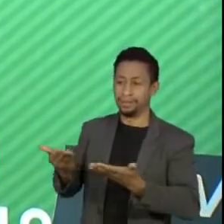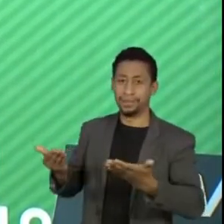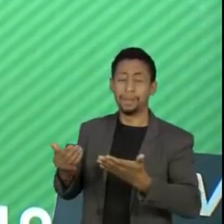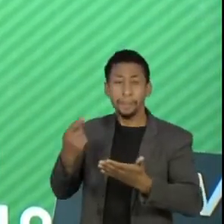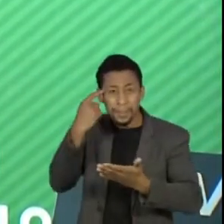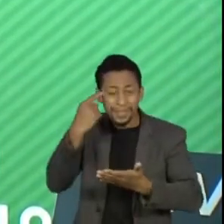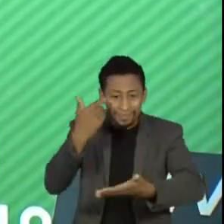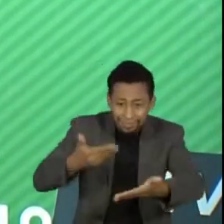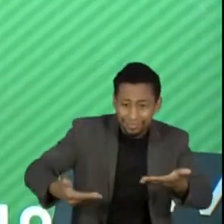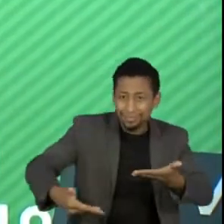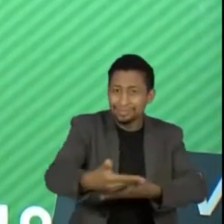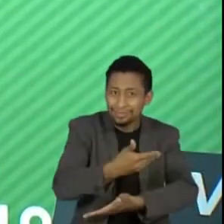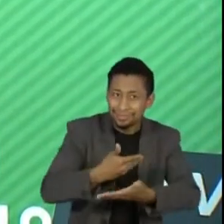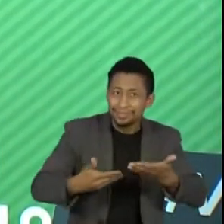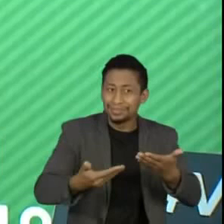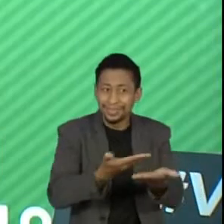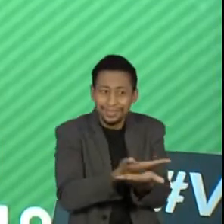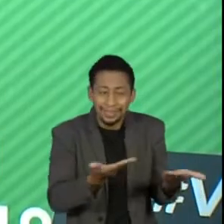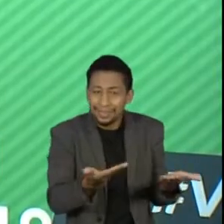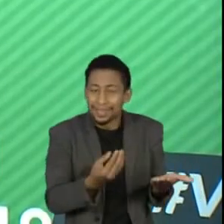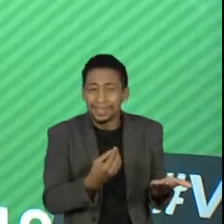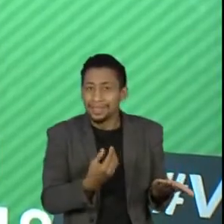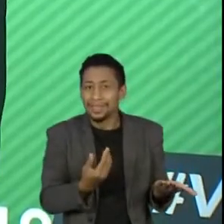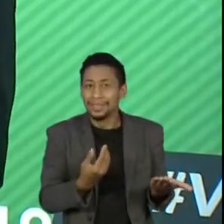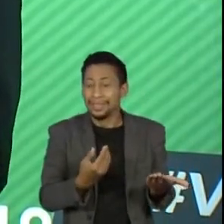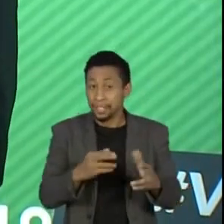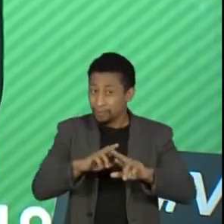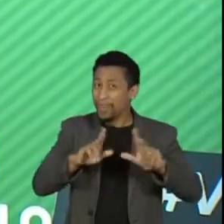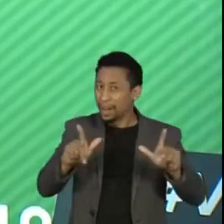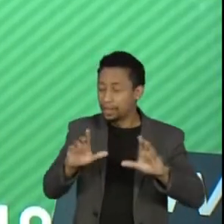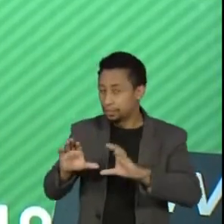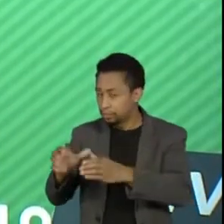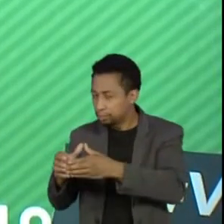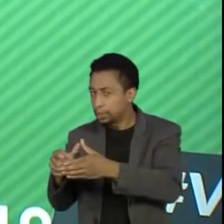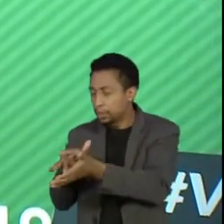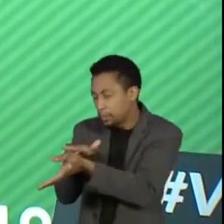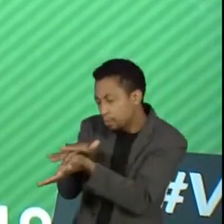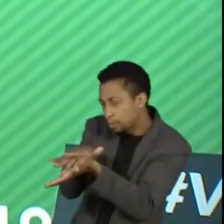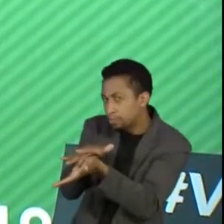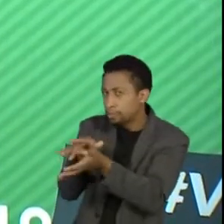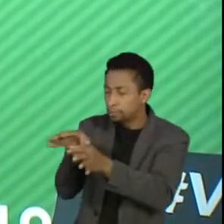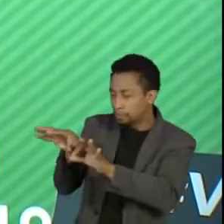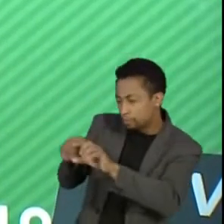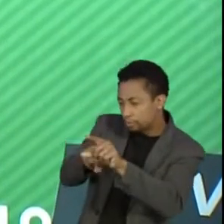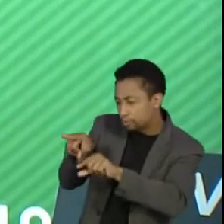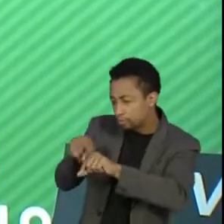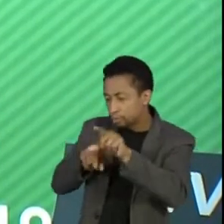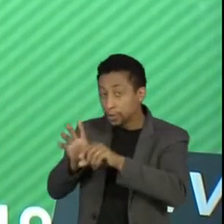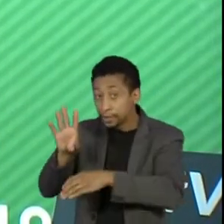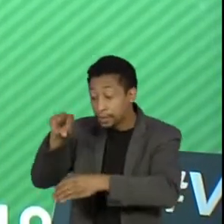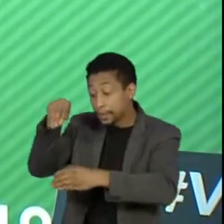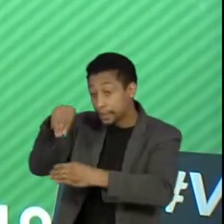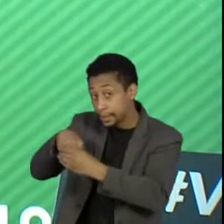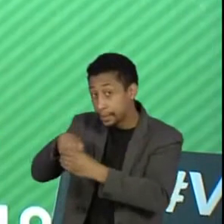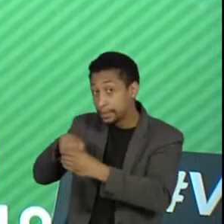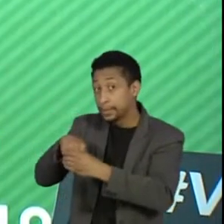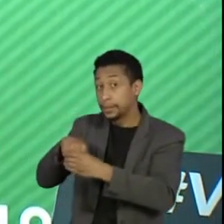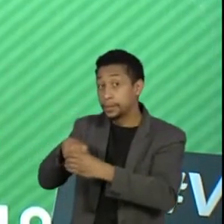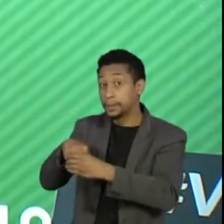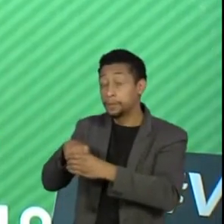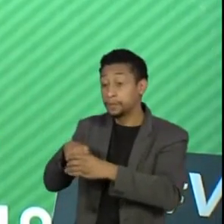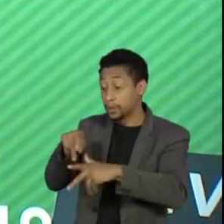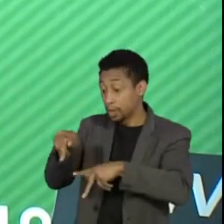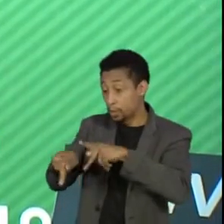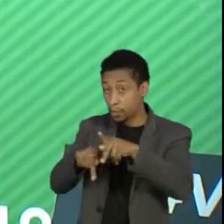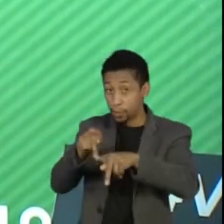nós. Isto é um teste artificial, no qual selecionamos dentro de todas as